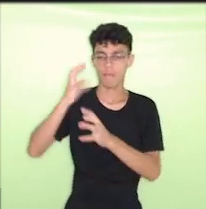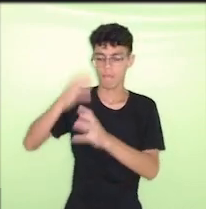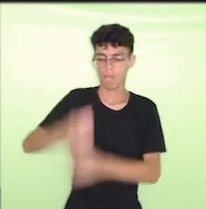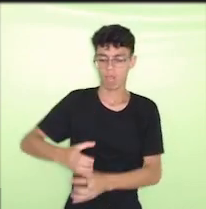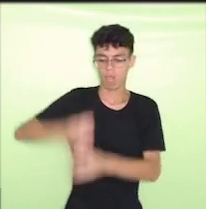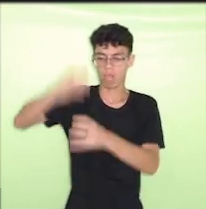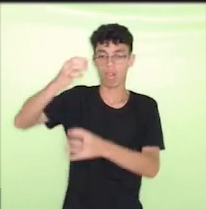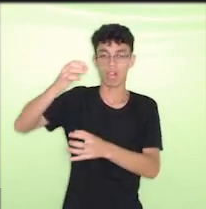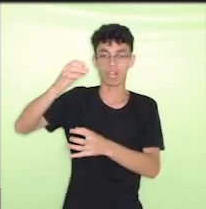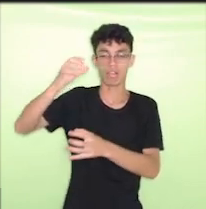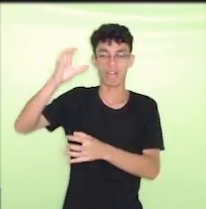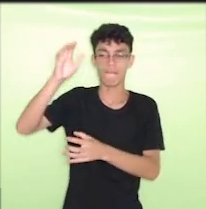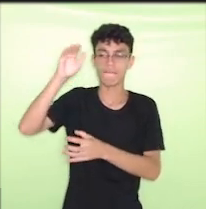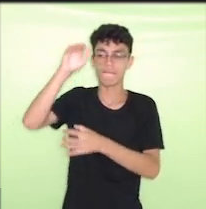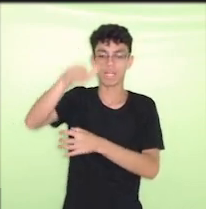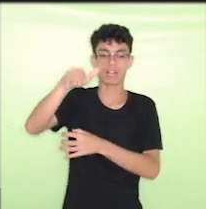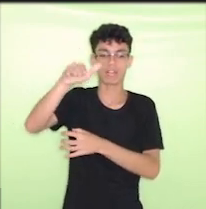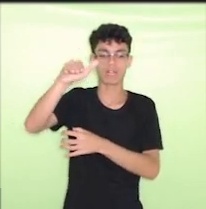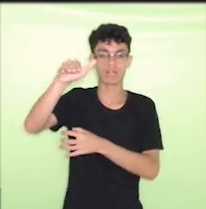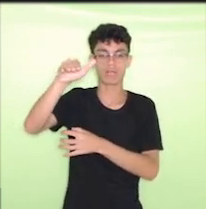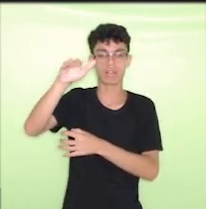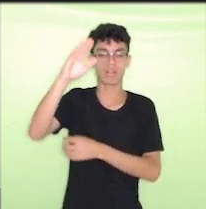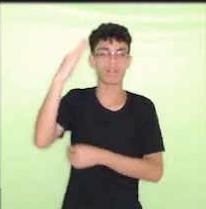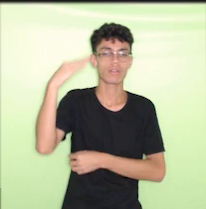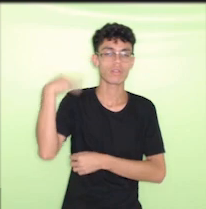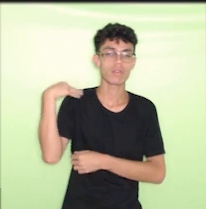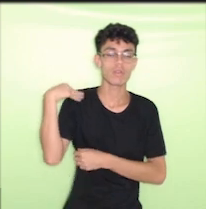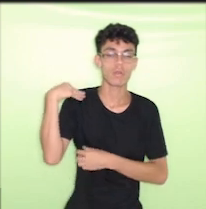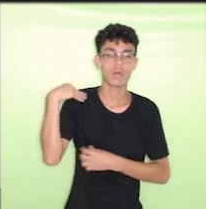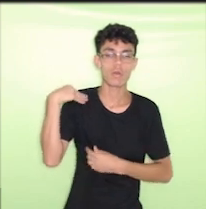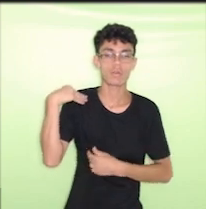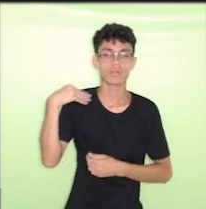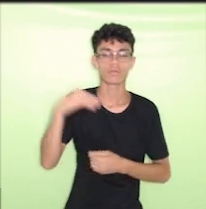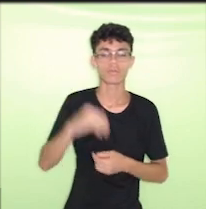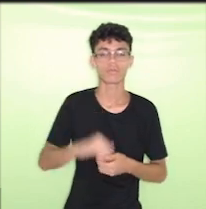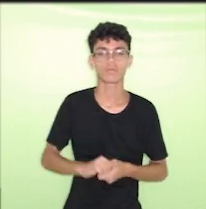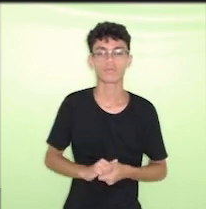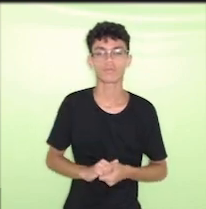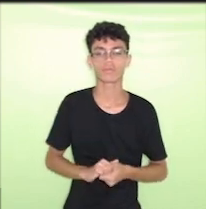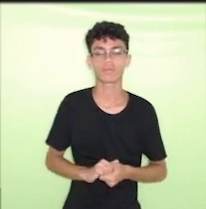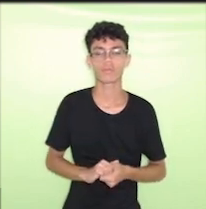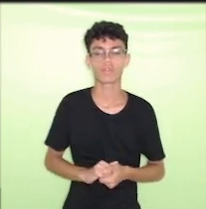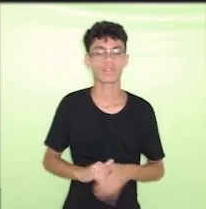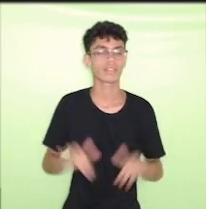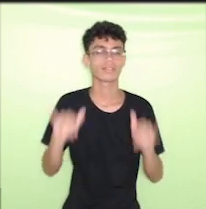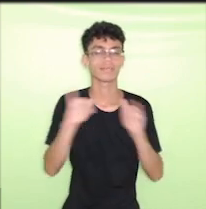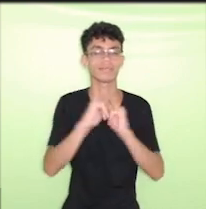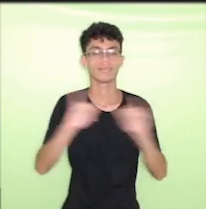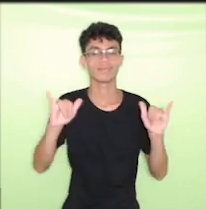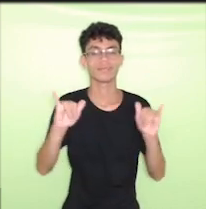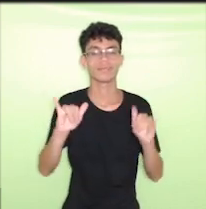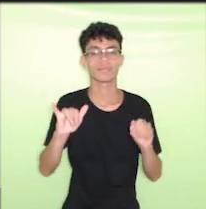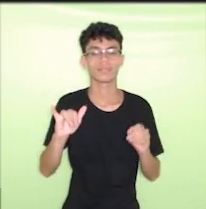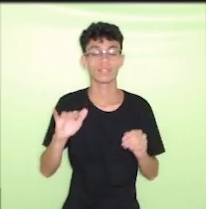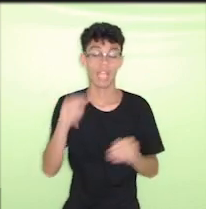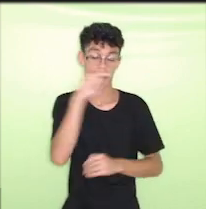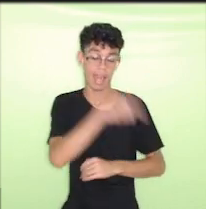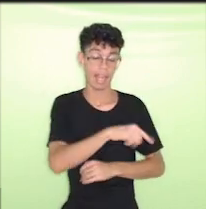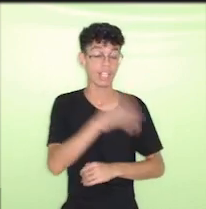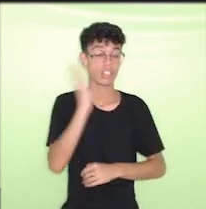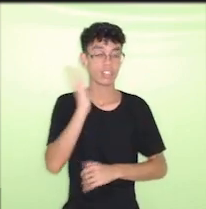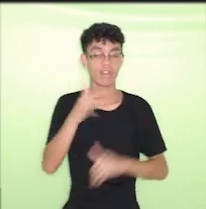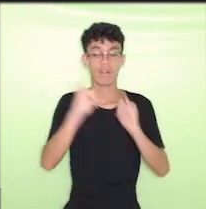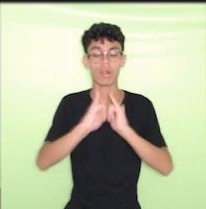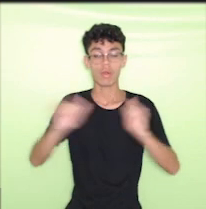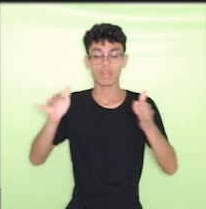pela lâmina, lhe tocou novamente, mas agora na altura do umbigo, e disse-lhe. Ela já não disse que a